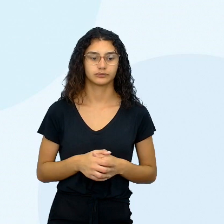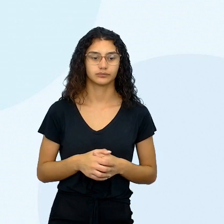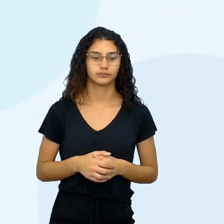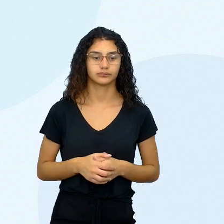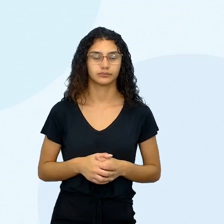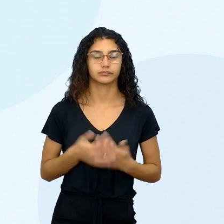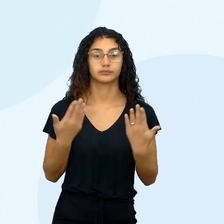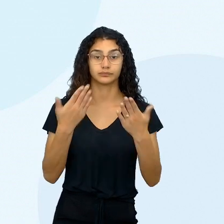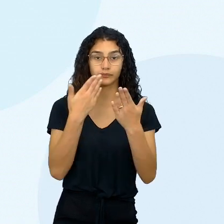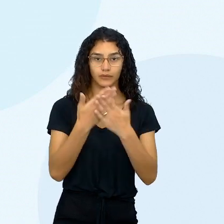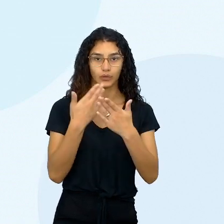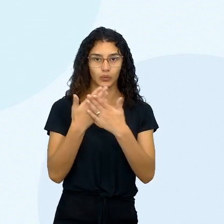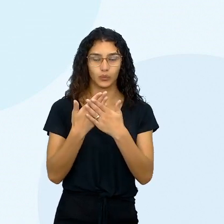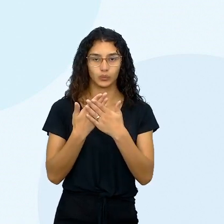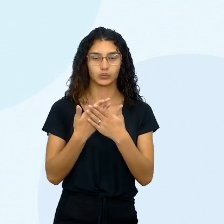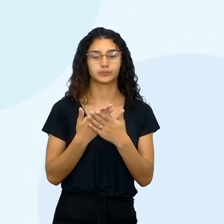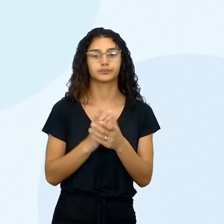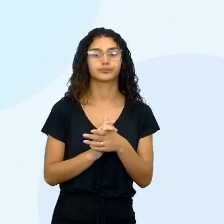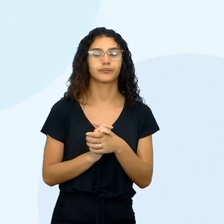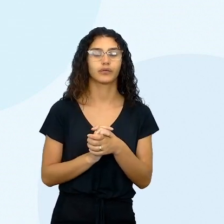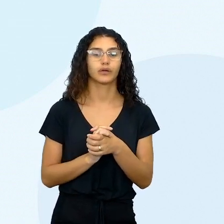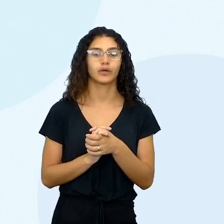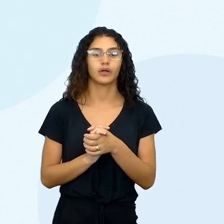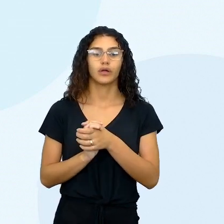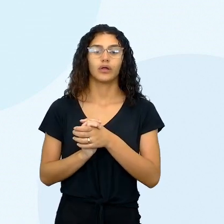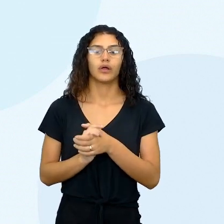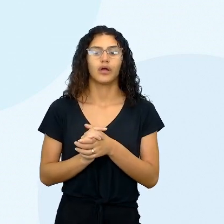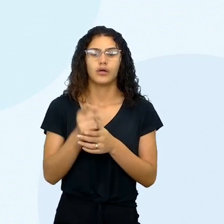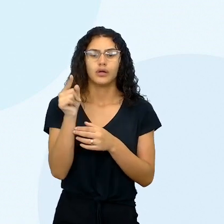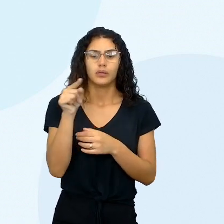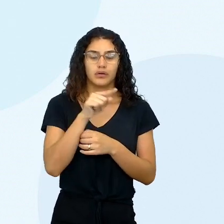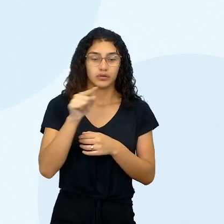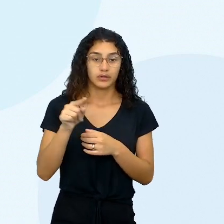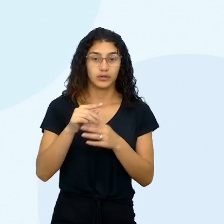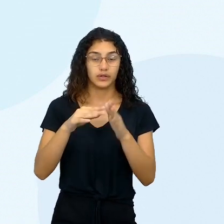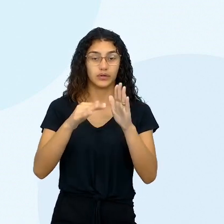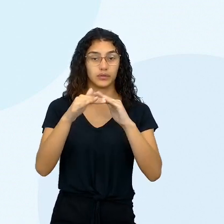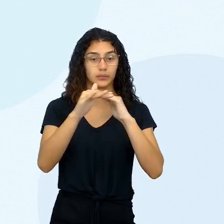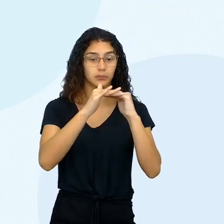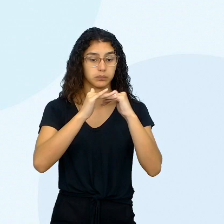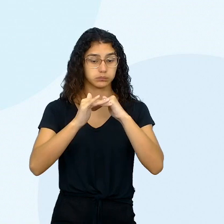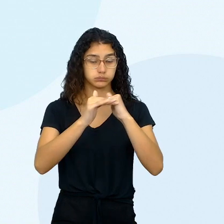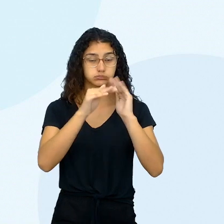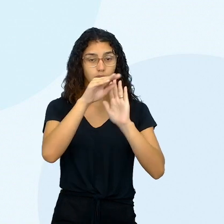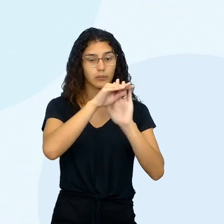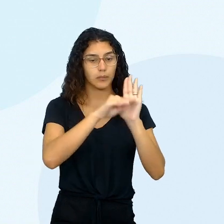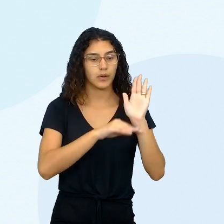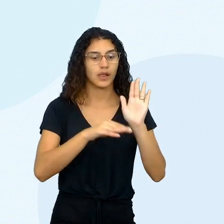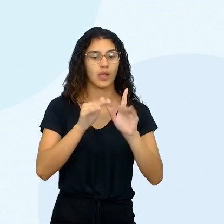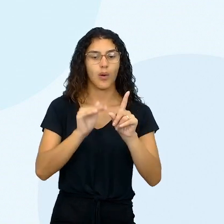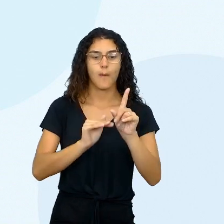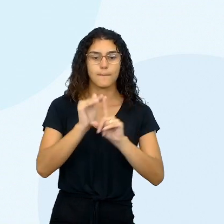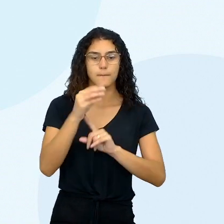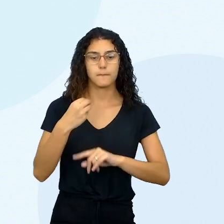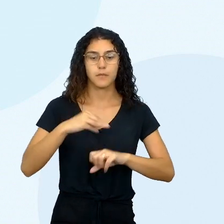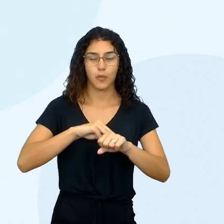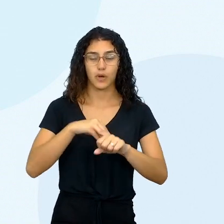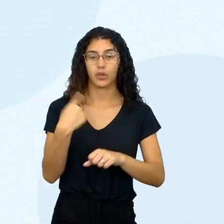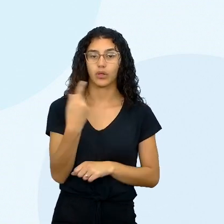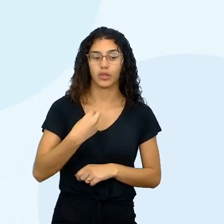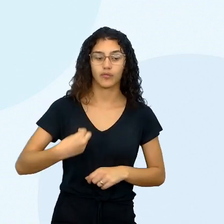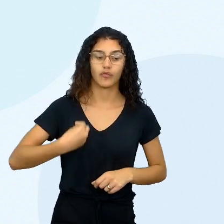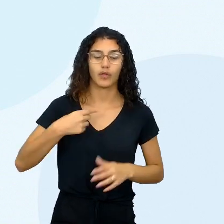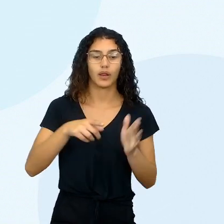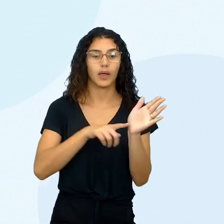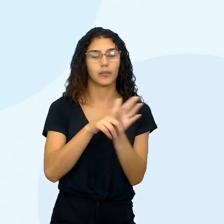Esse estudo, só para dar uma... trazer para vocês um panorama, né, sobre o momento que a gente está vivendo, né?